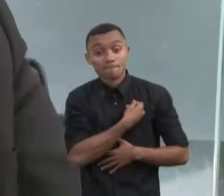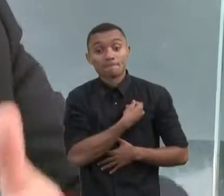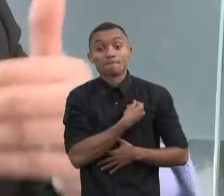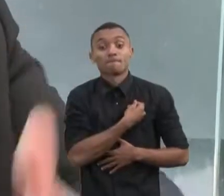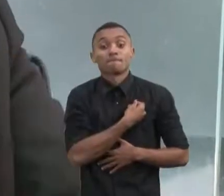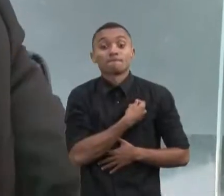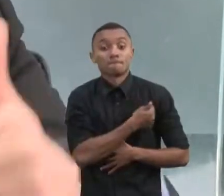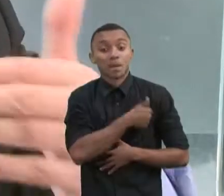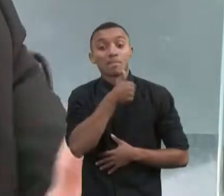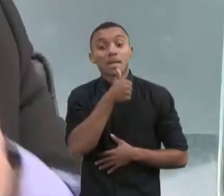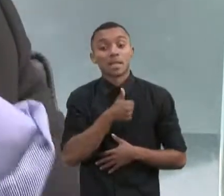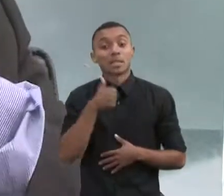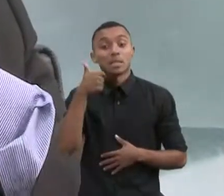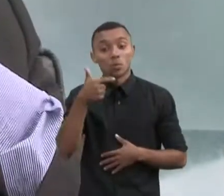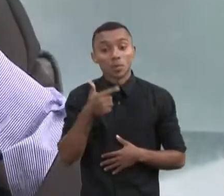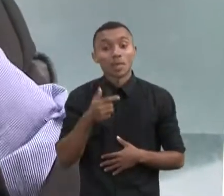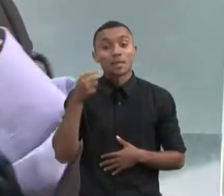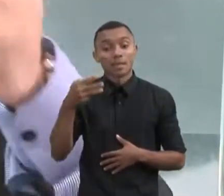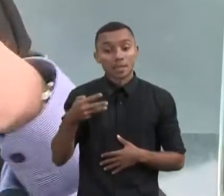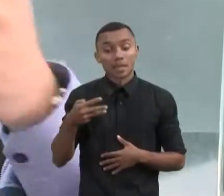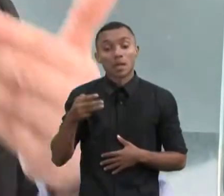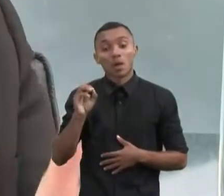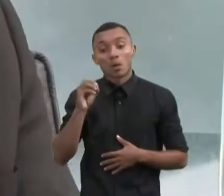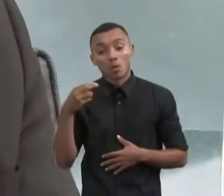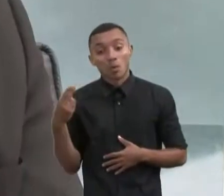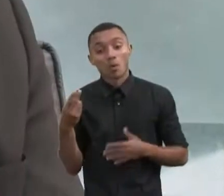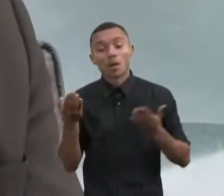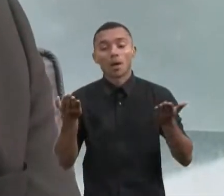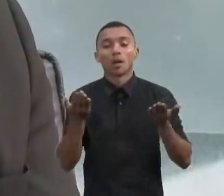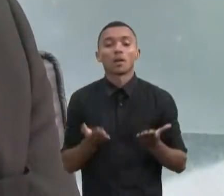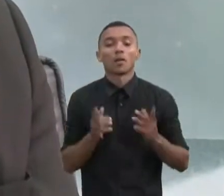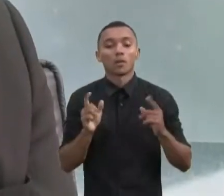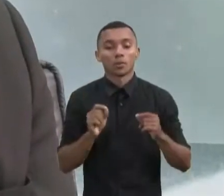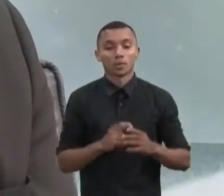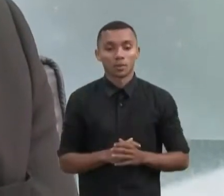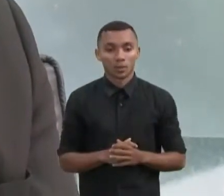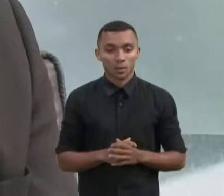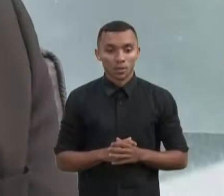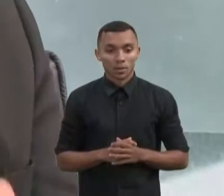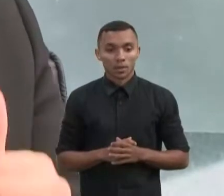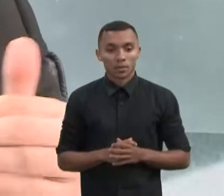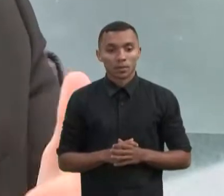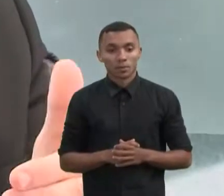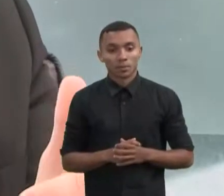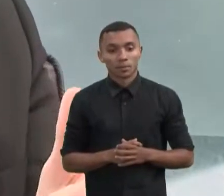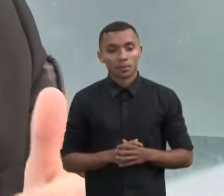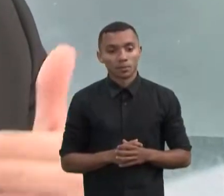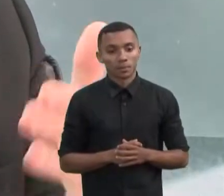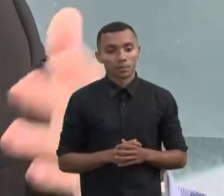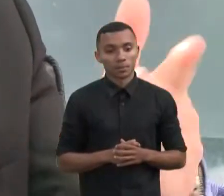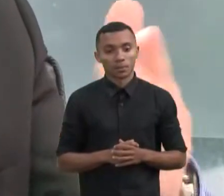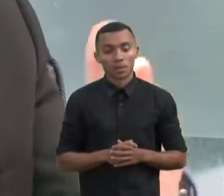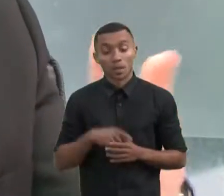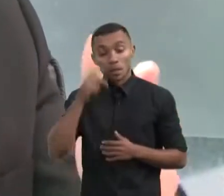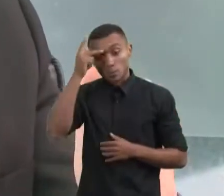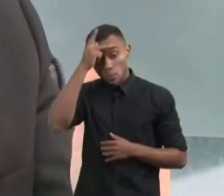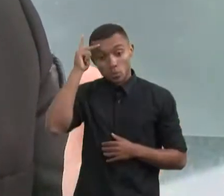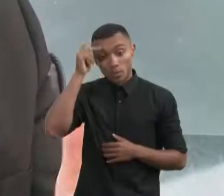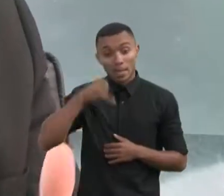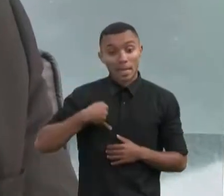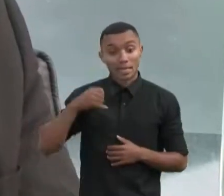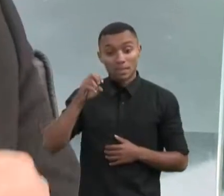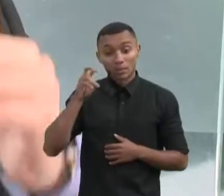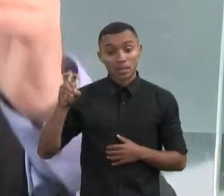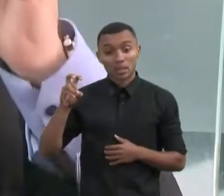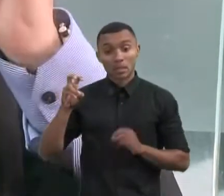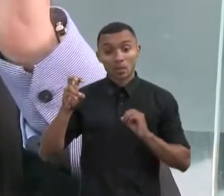primeira, segunda, terceira, ou, no caso agora das pessoas que abriu para as pessoas com mais de 55, 56